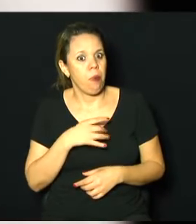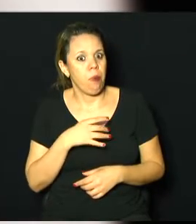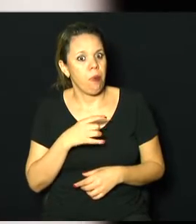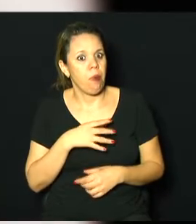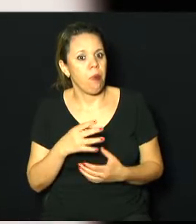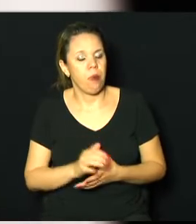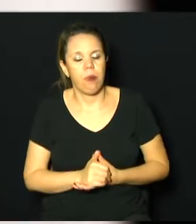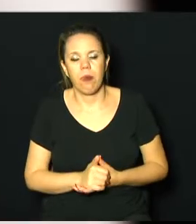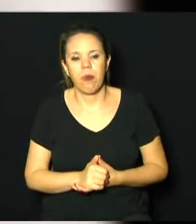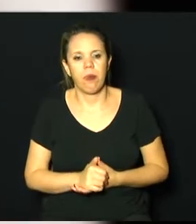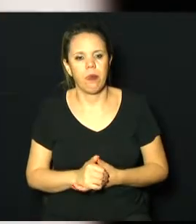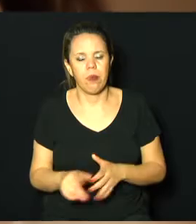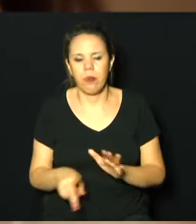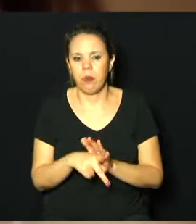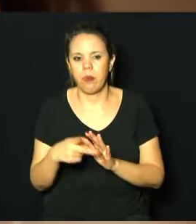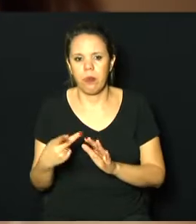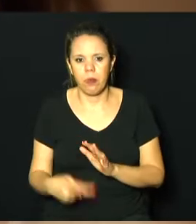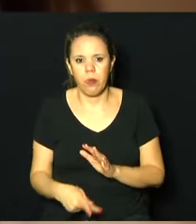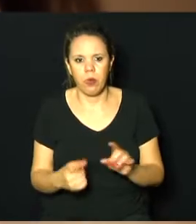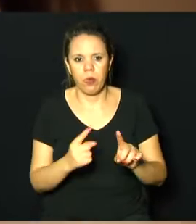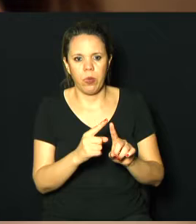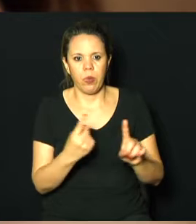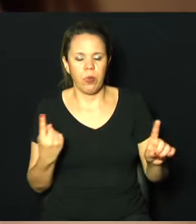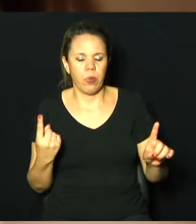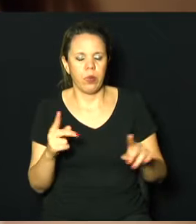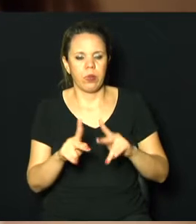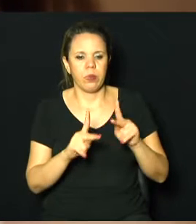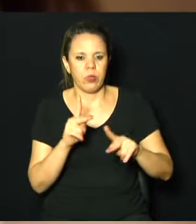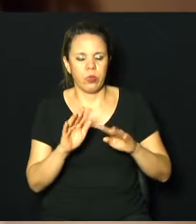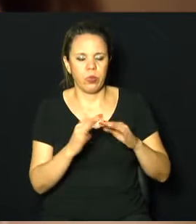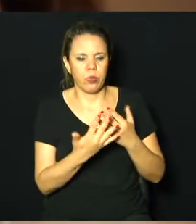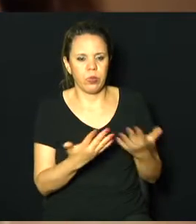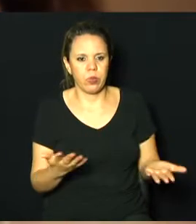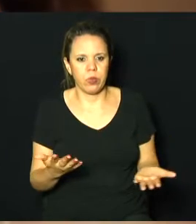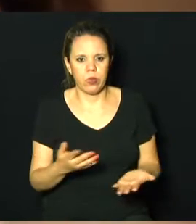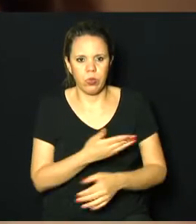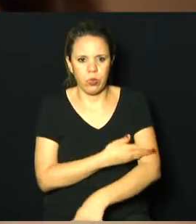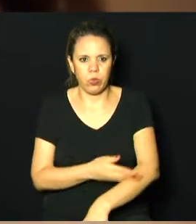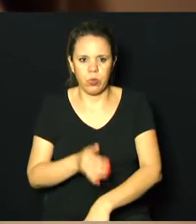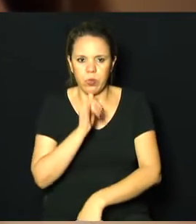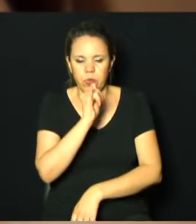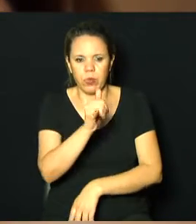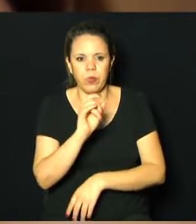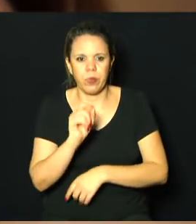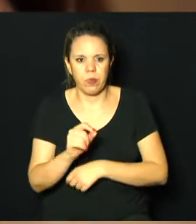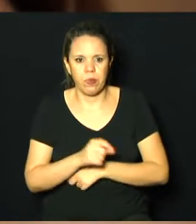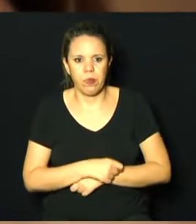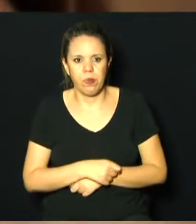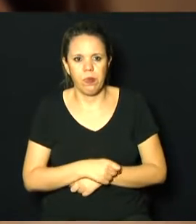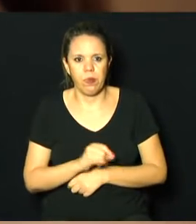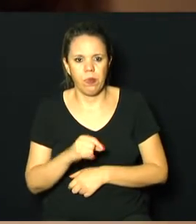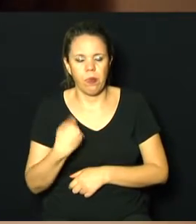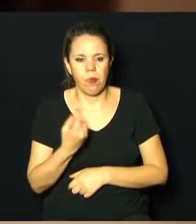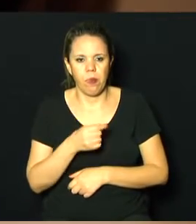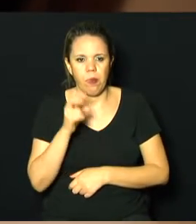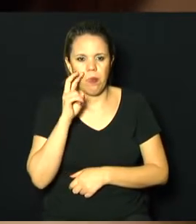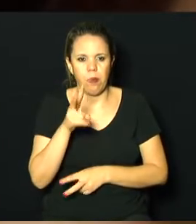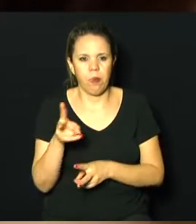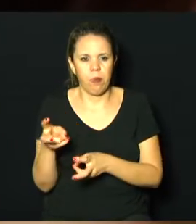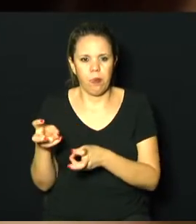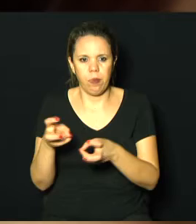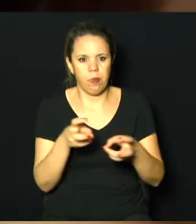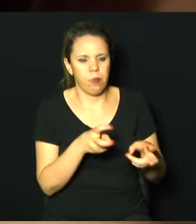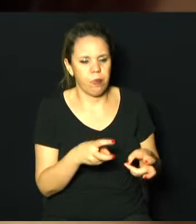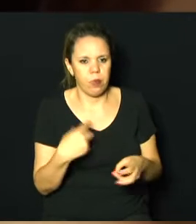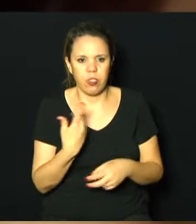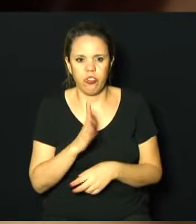Do si e do próprio isolamento. Eu até costumo dizer assim, né? Se a gente for olhar para toda a